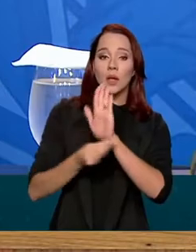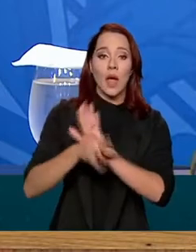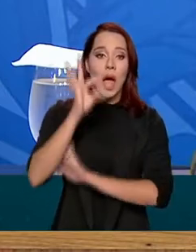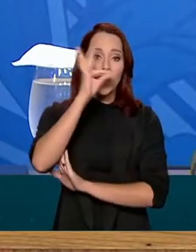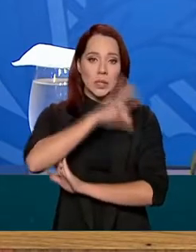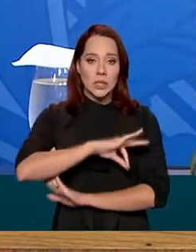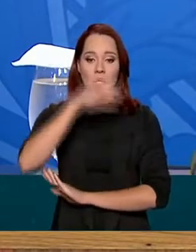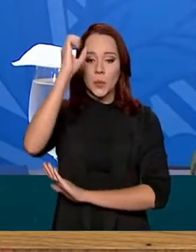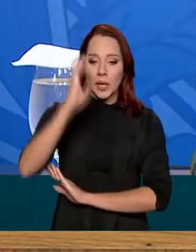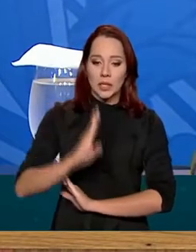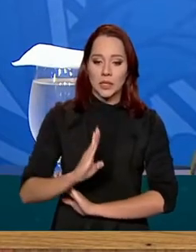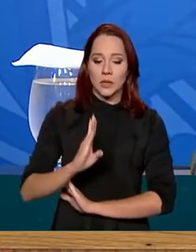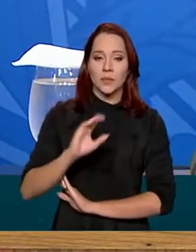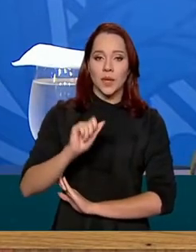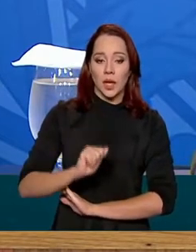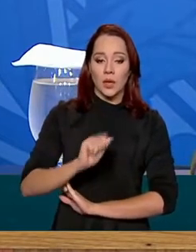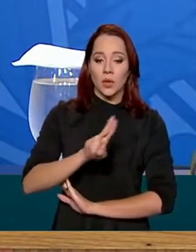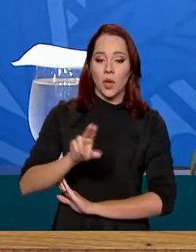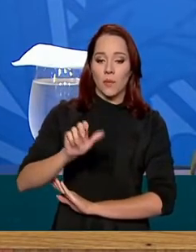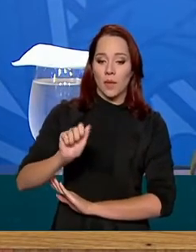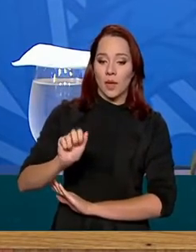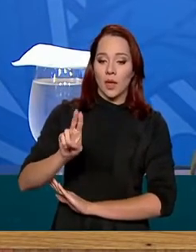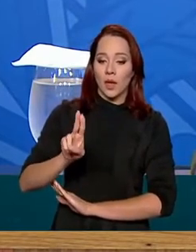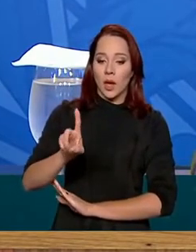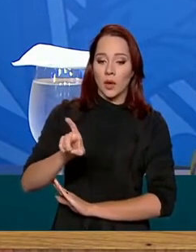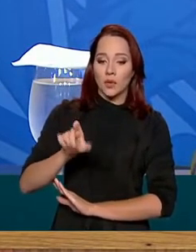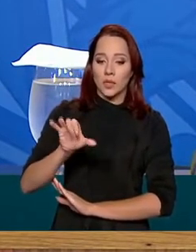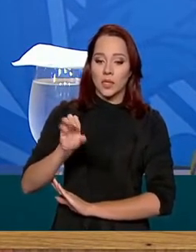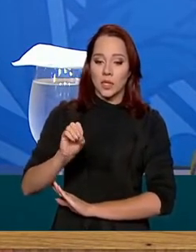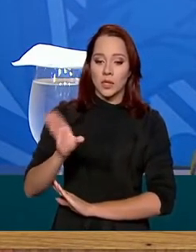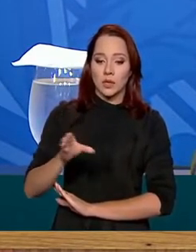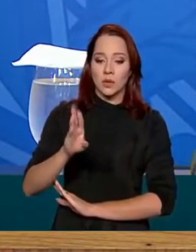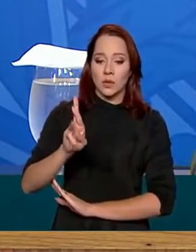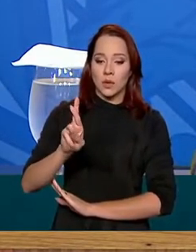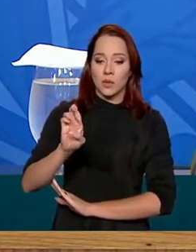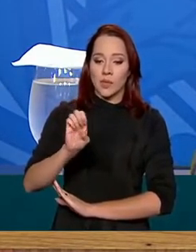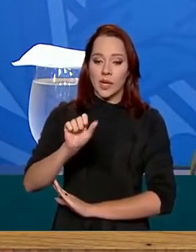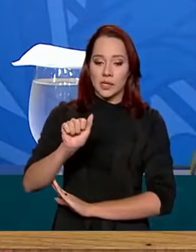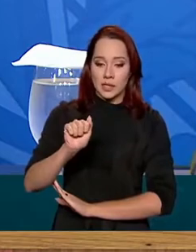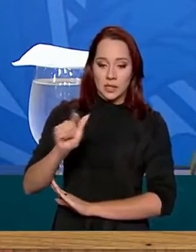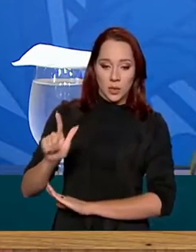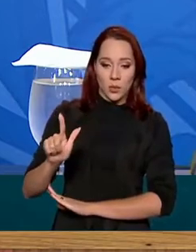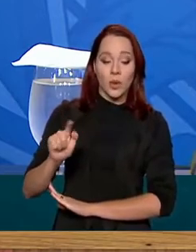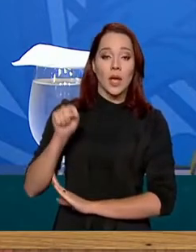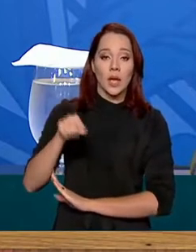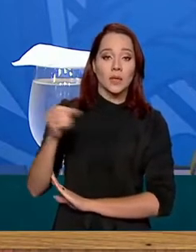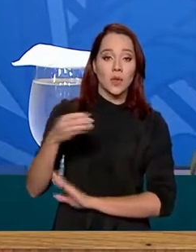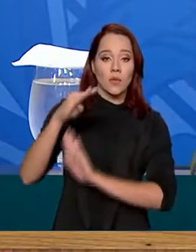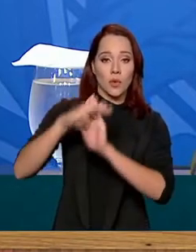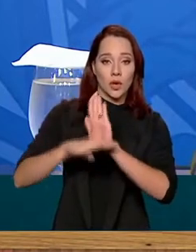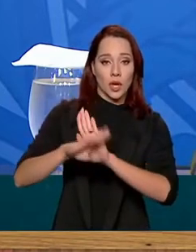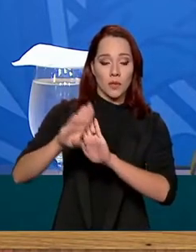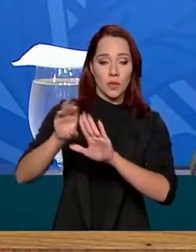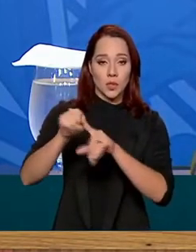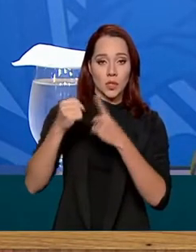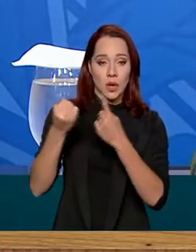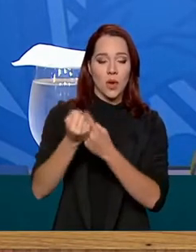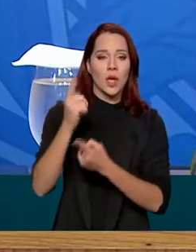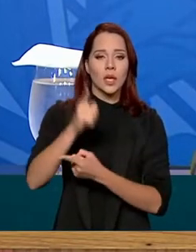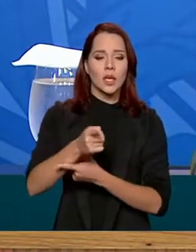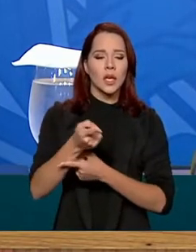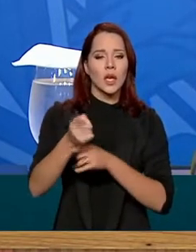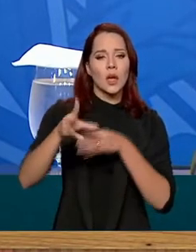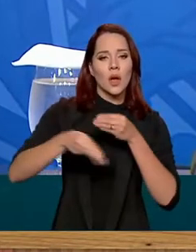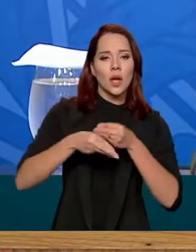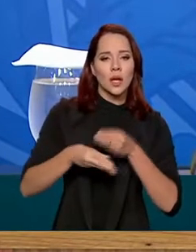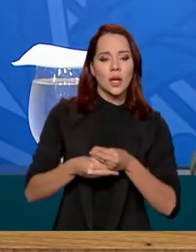Brasil. O Auxílio Brasil passa a ser o novo programa social do governo federal, que agrega o programa de distribuição